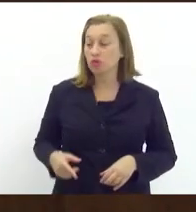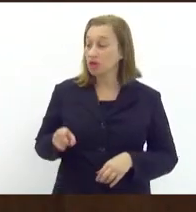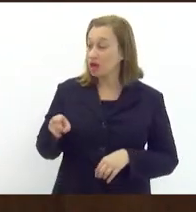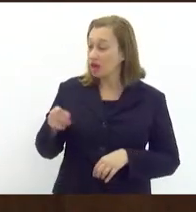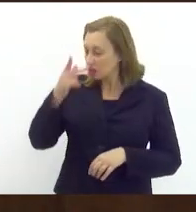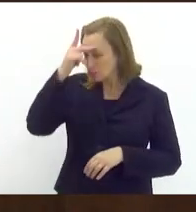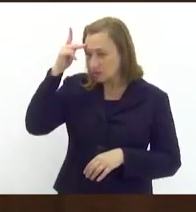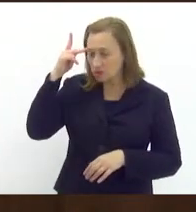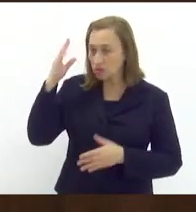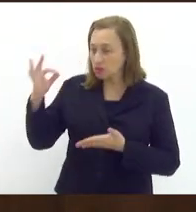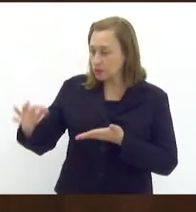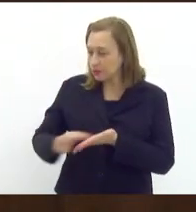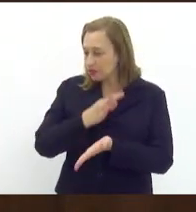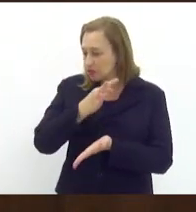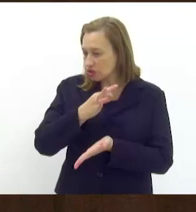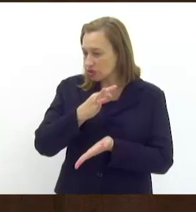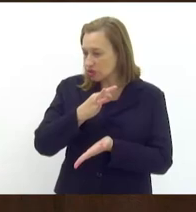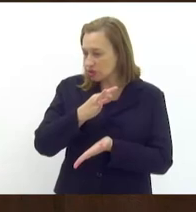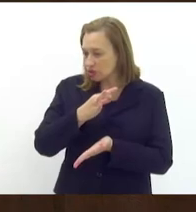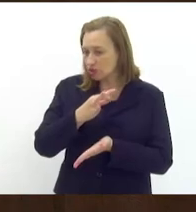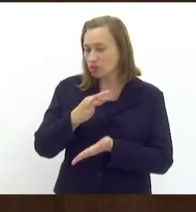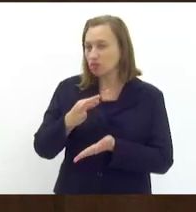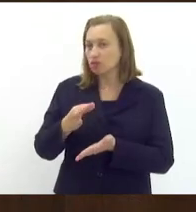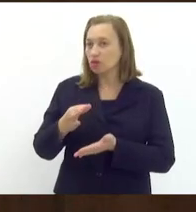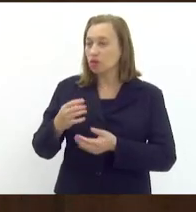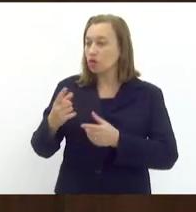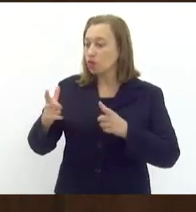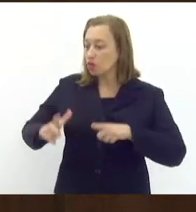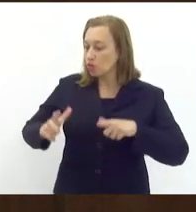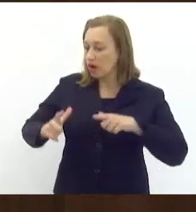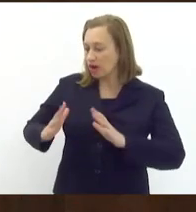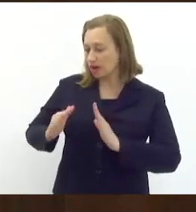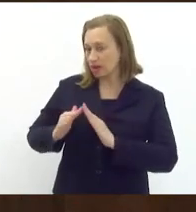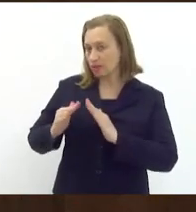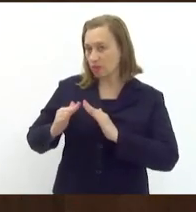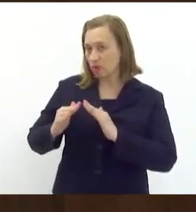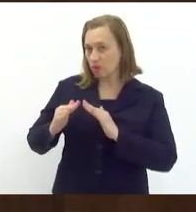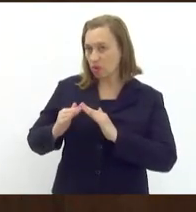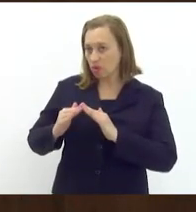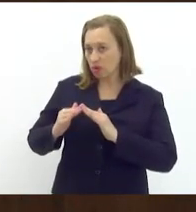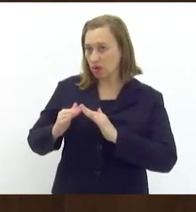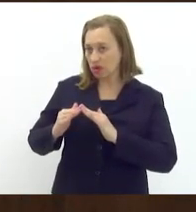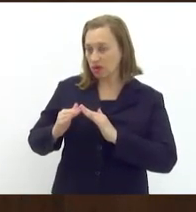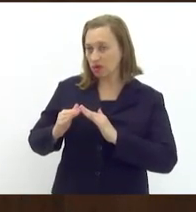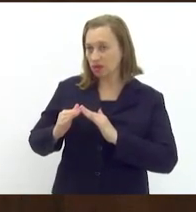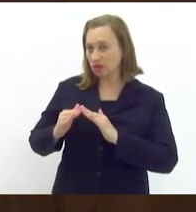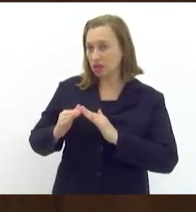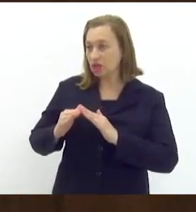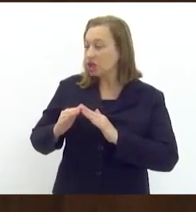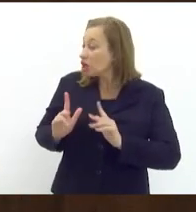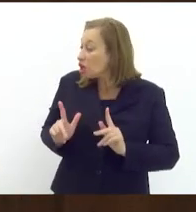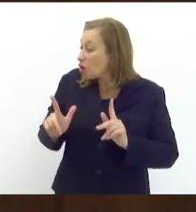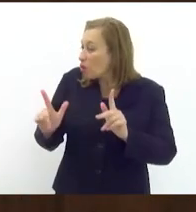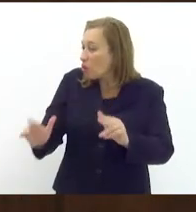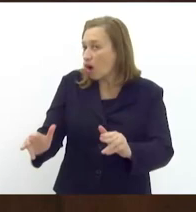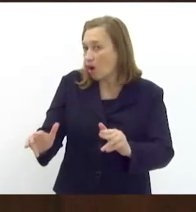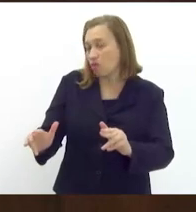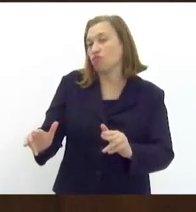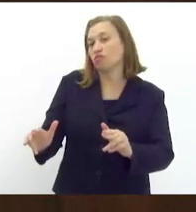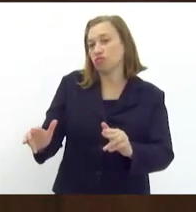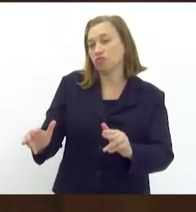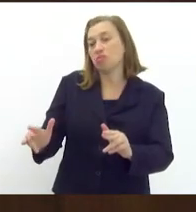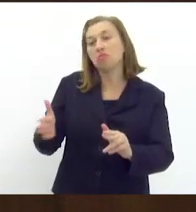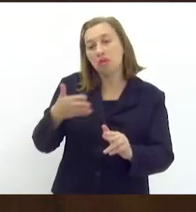inscritos revela o seu local de moradia os locais de provas sempre que